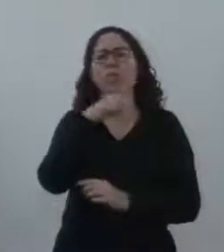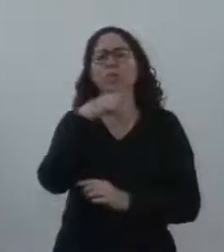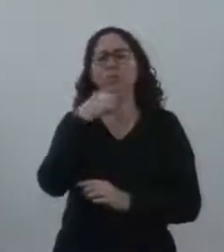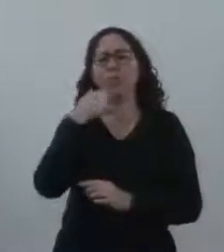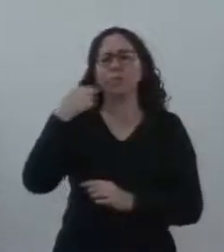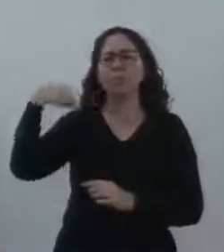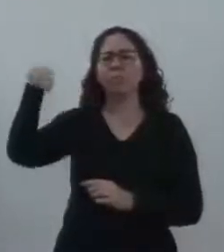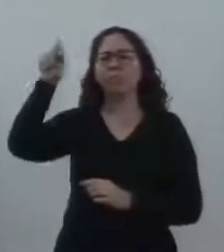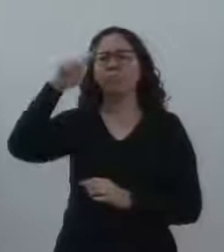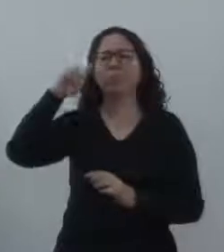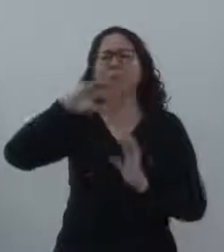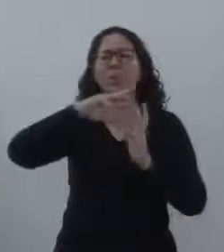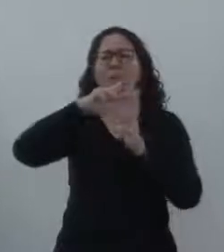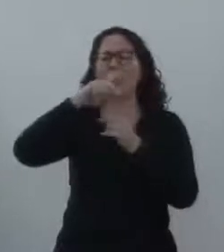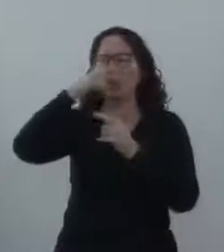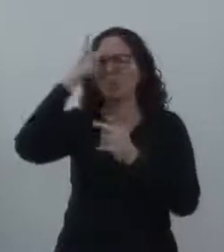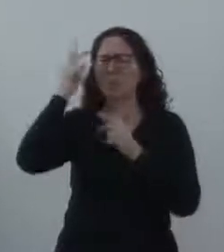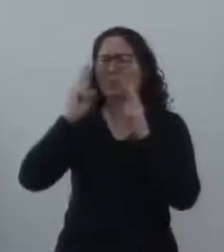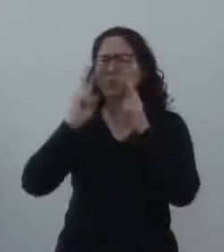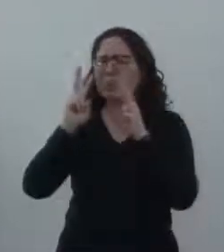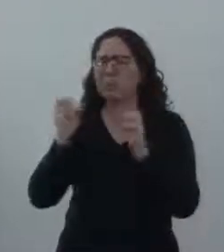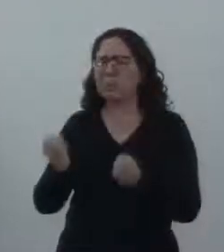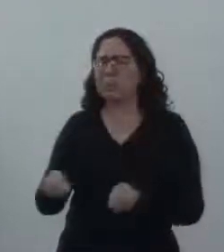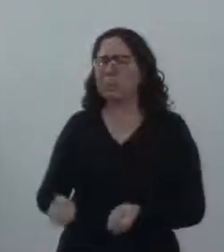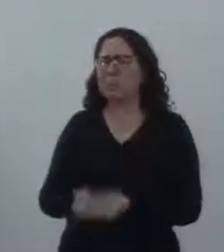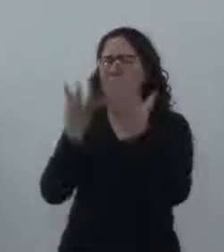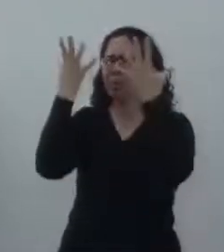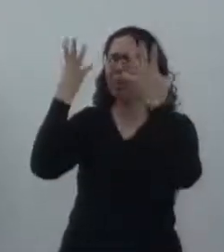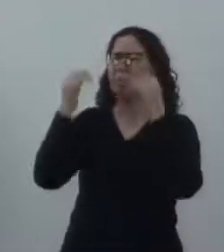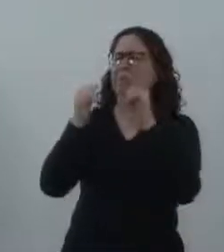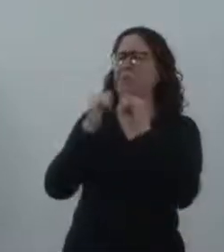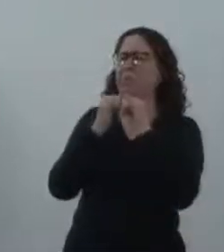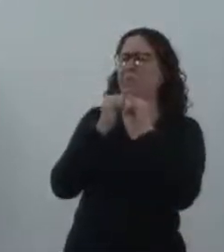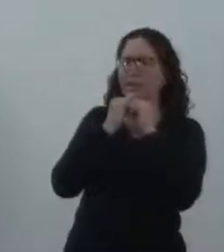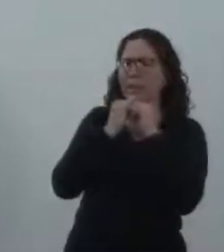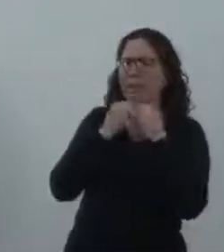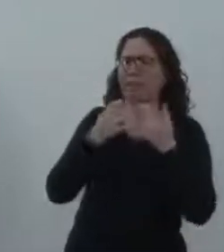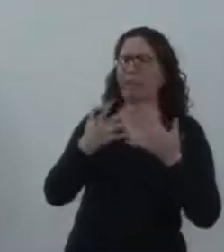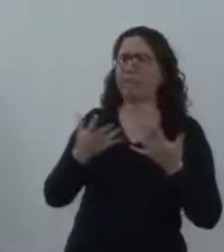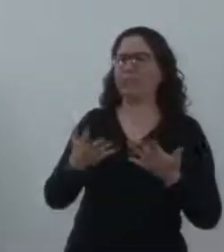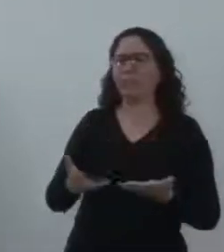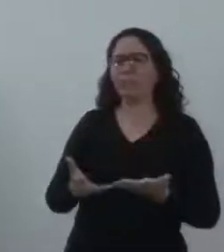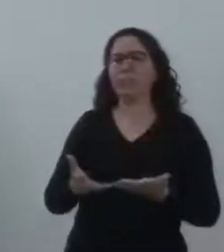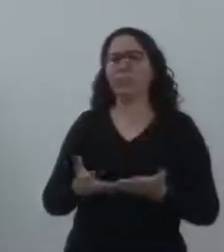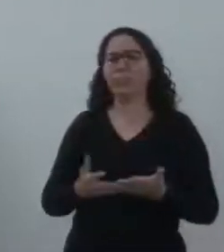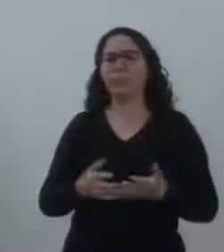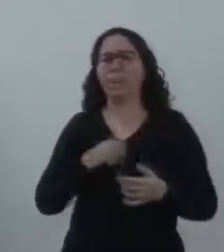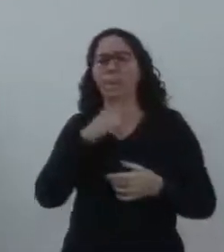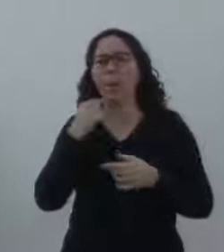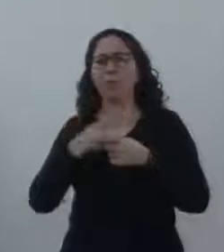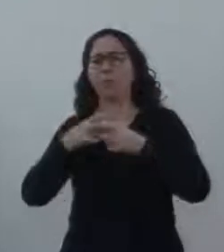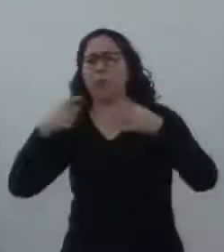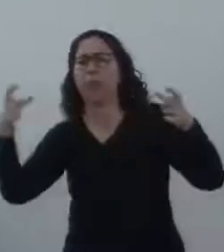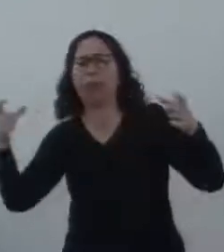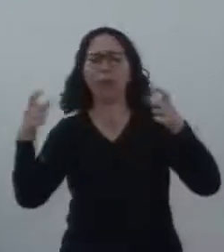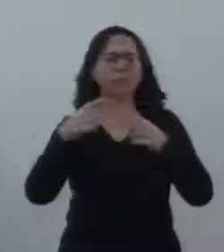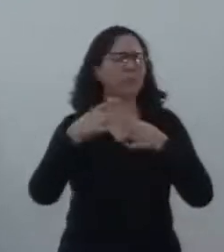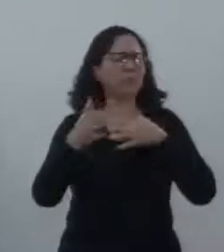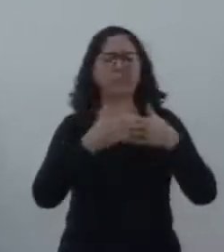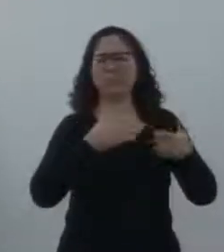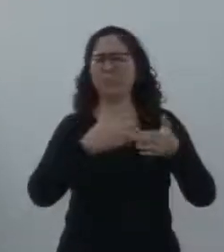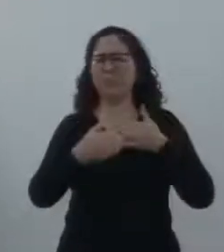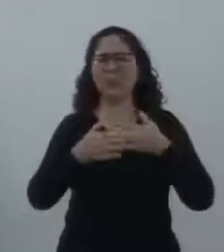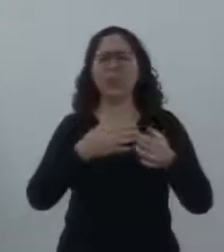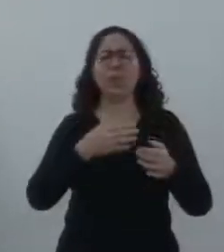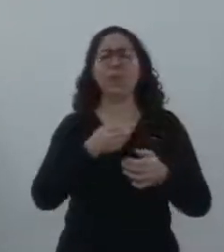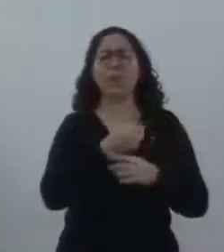comoção mundial, muito triste também, óbvio, Nenhuma morte, se ela é mais ou menos, ela é equilibrada, Mas